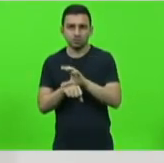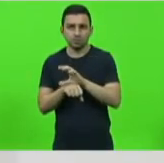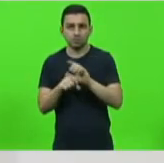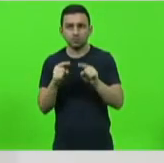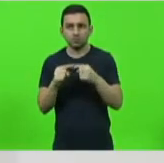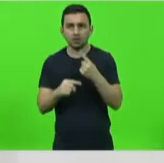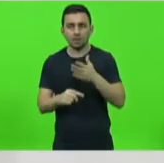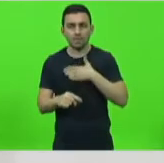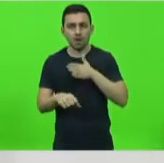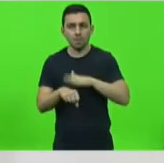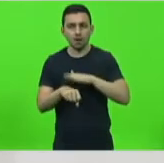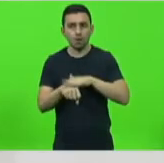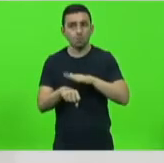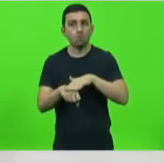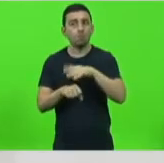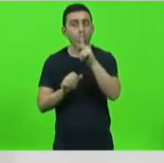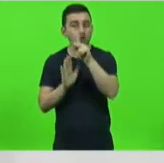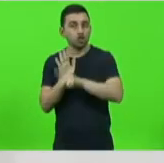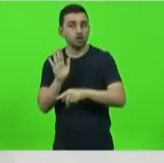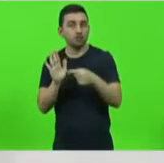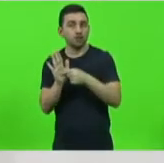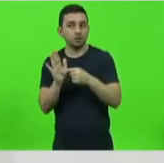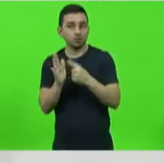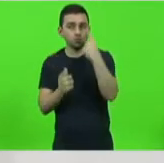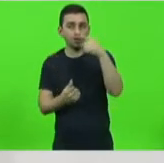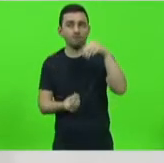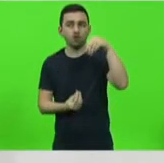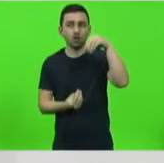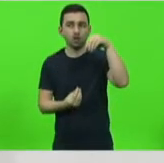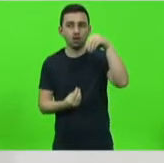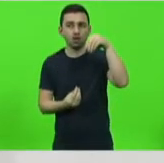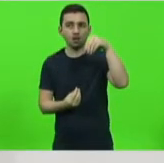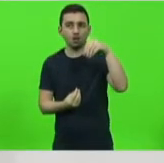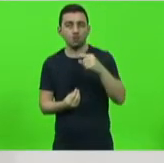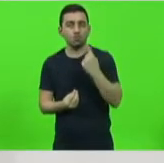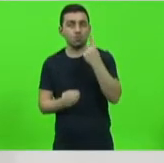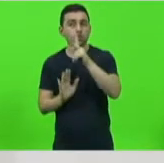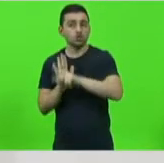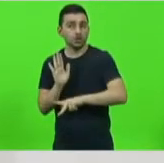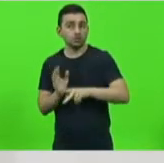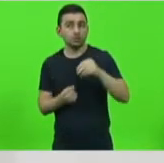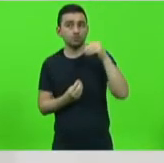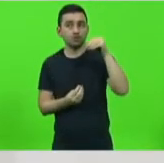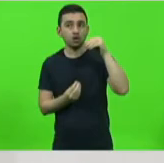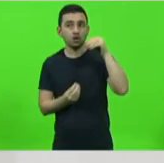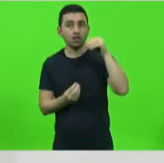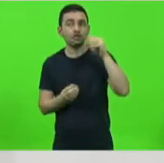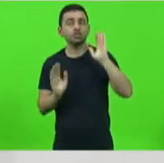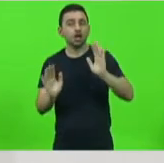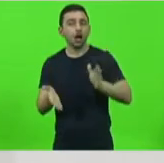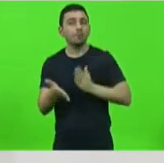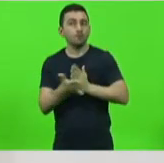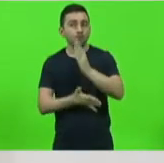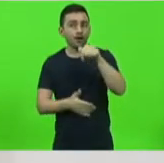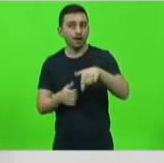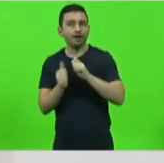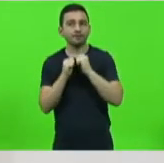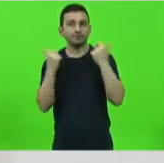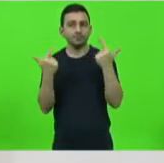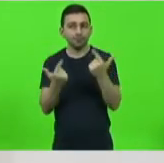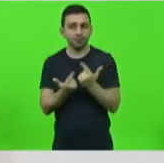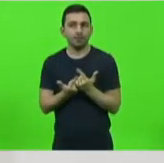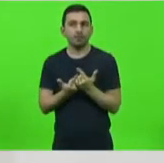minhas mãos um projeto de uma folha, deputados. Projeto de uma folha que foi aprovado aqui na Assembleia